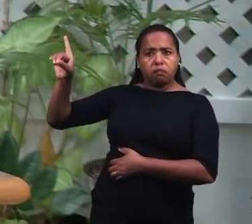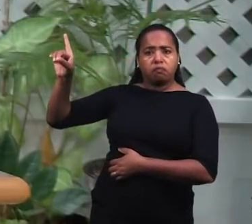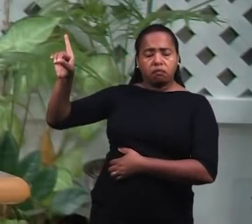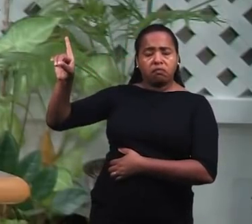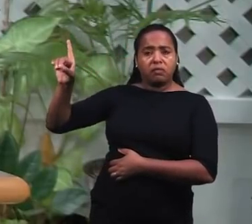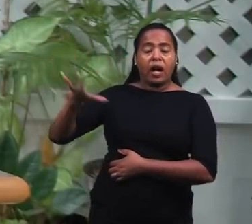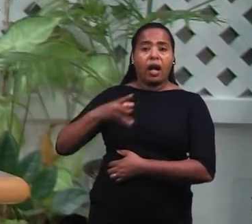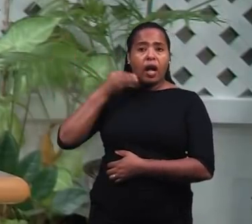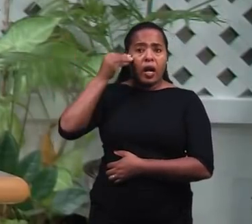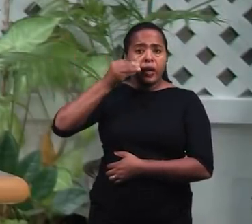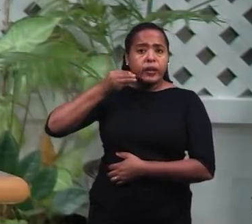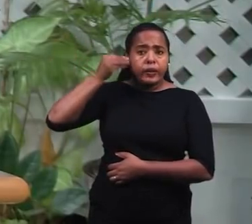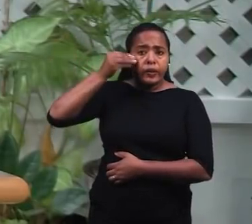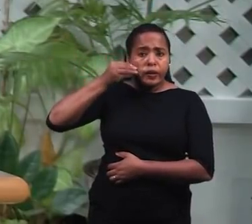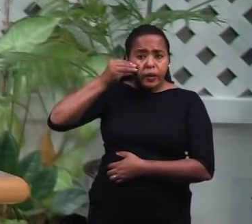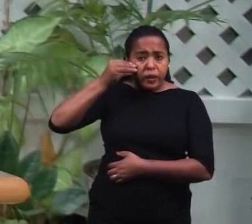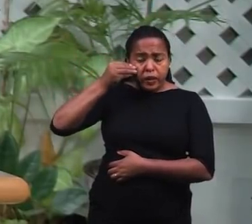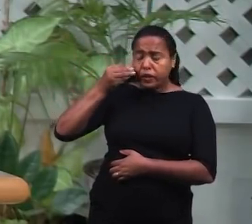Deus